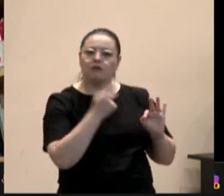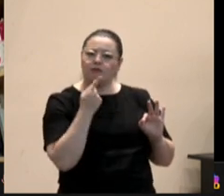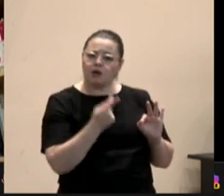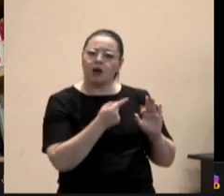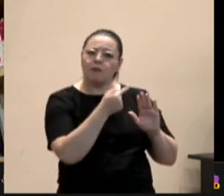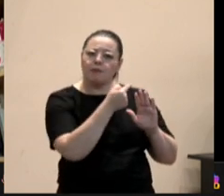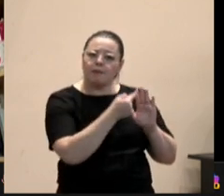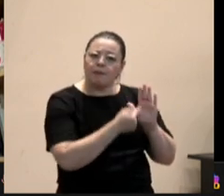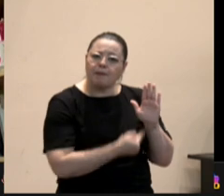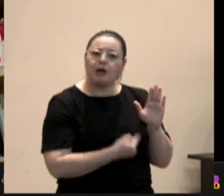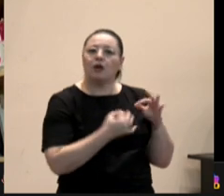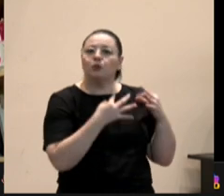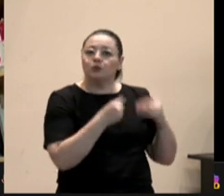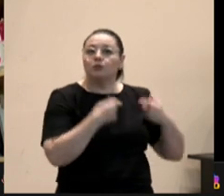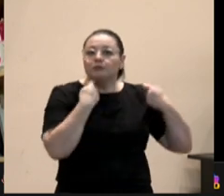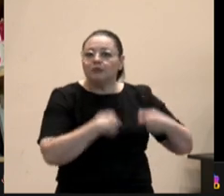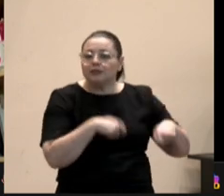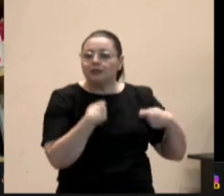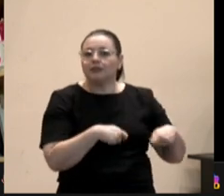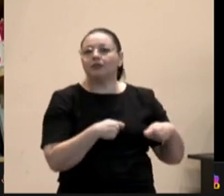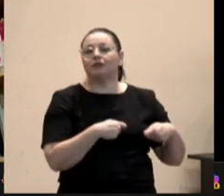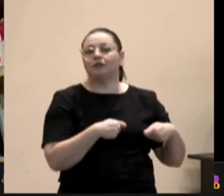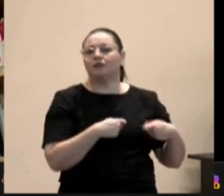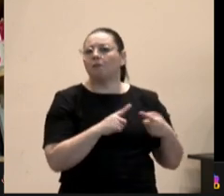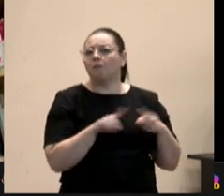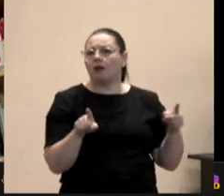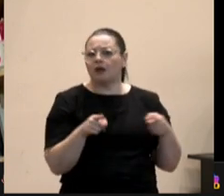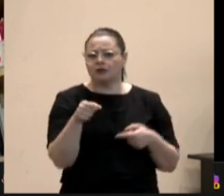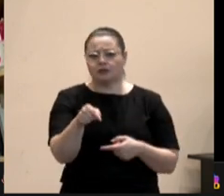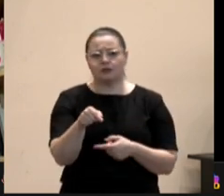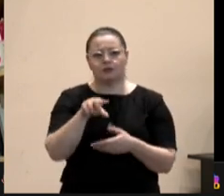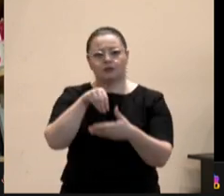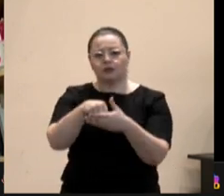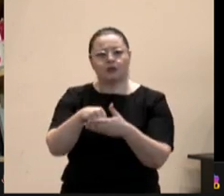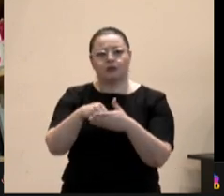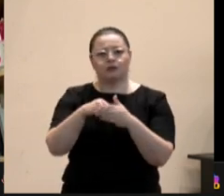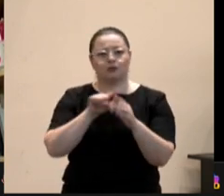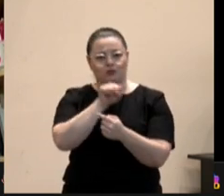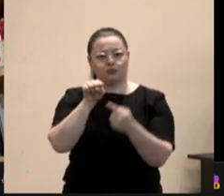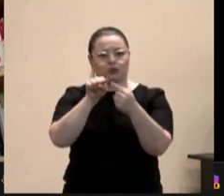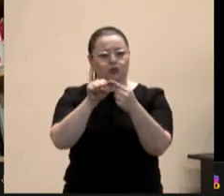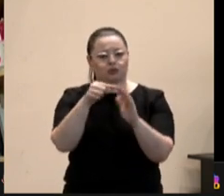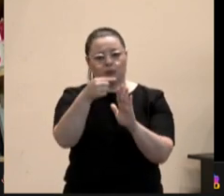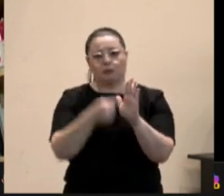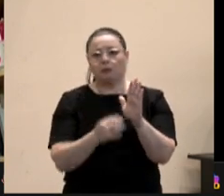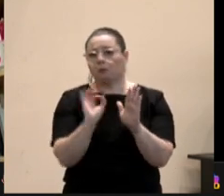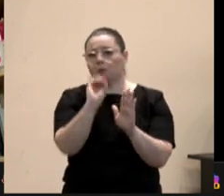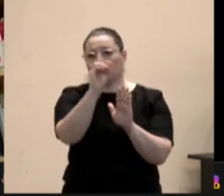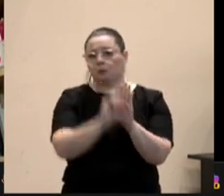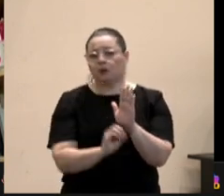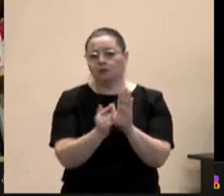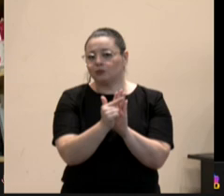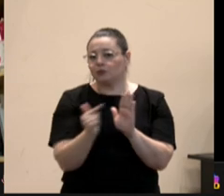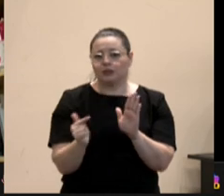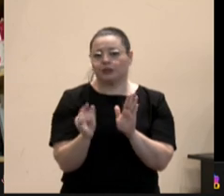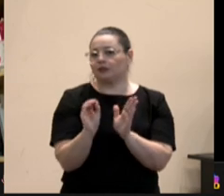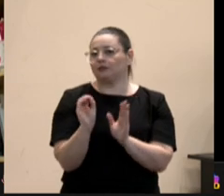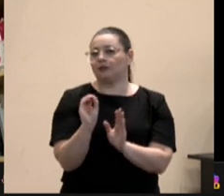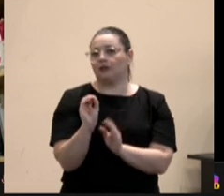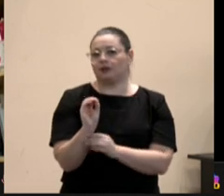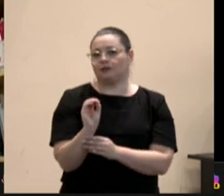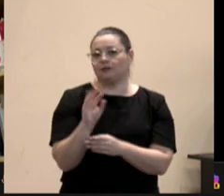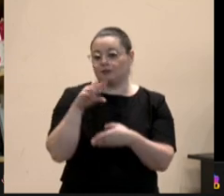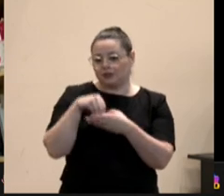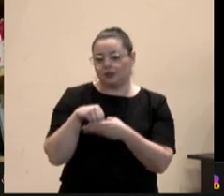esses professores. E isso não entra aqui no objetivo, a questão das condições de trabalho não aparece no objetivo